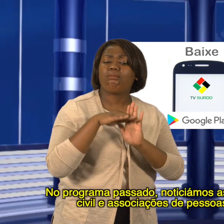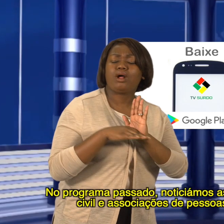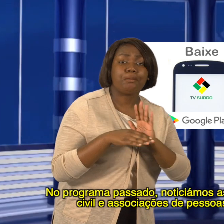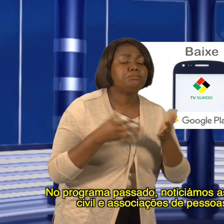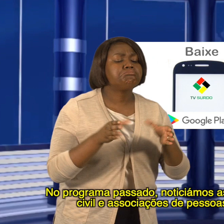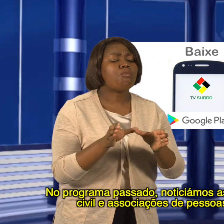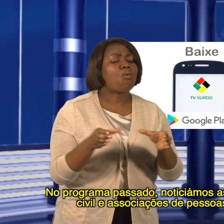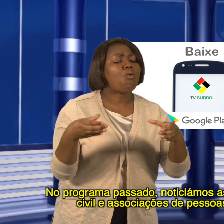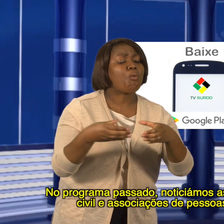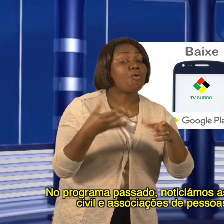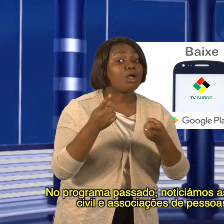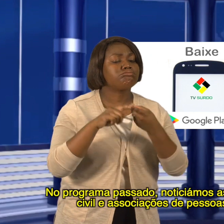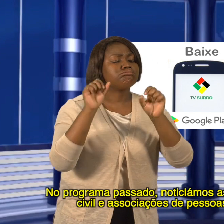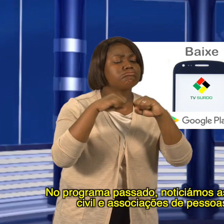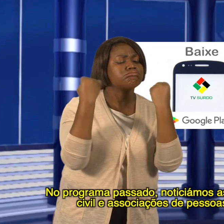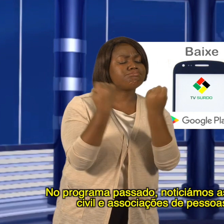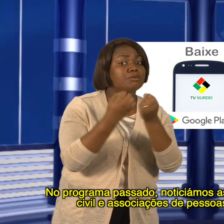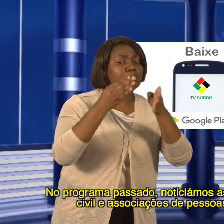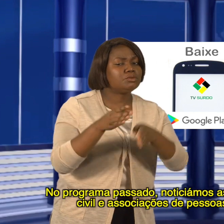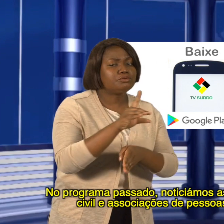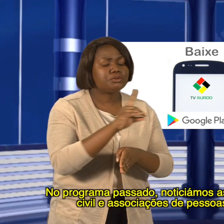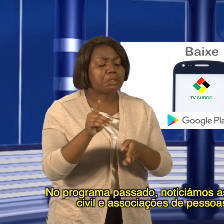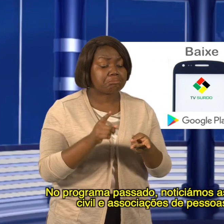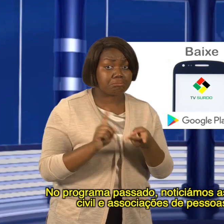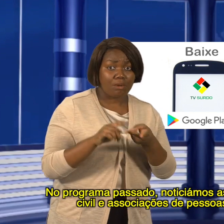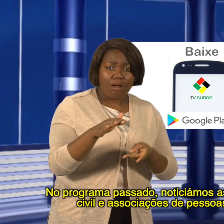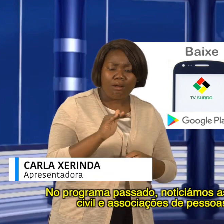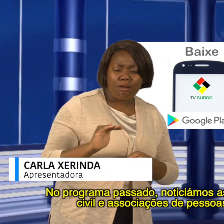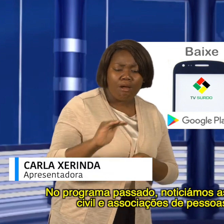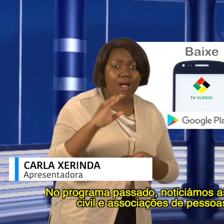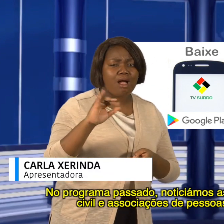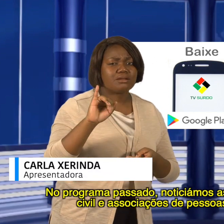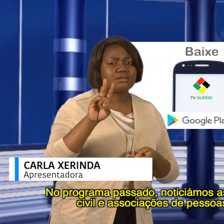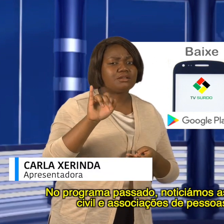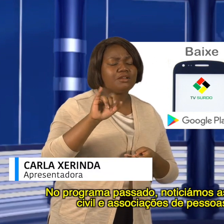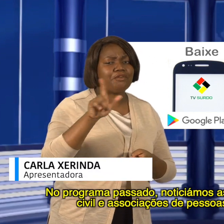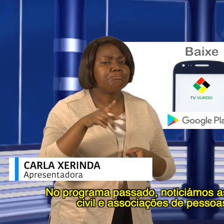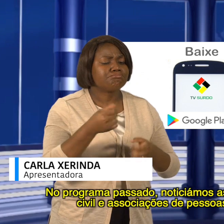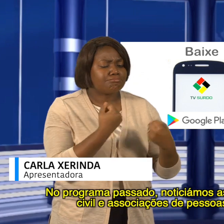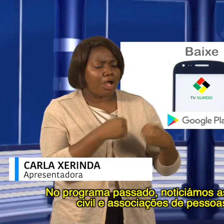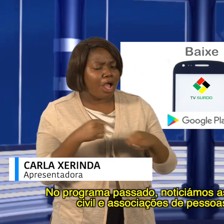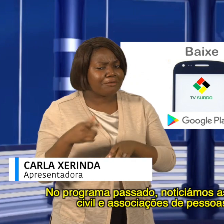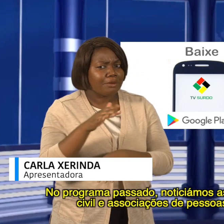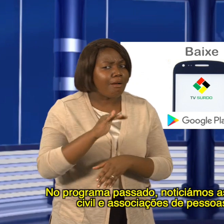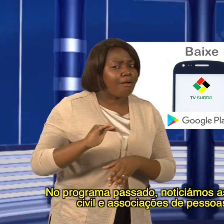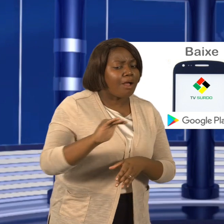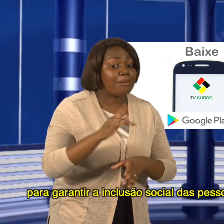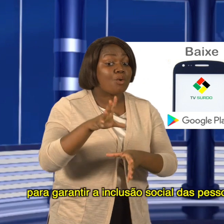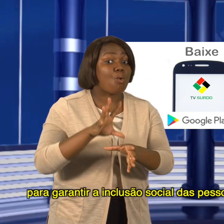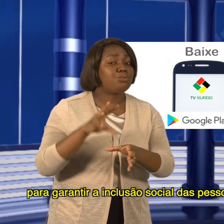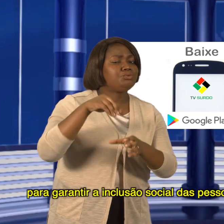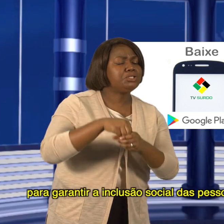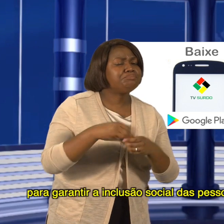No programa passado, noticiamos as associações da sociedade civil e associações de pessoas com deficiência